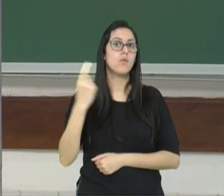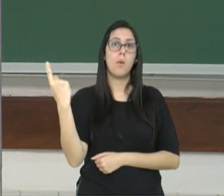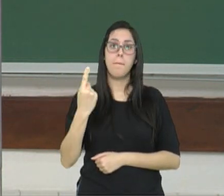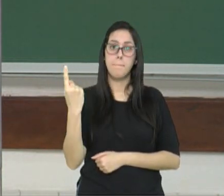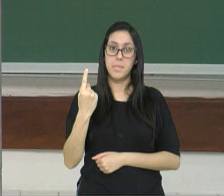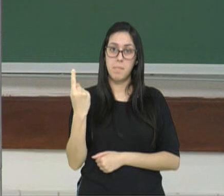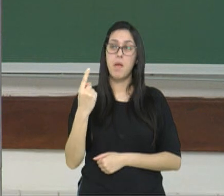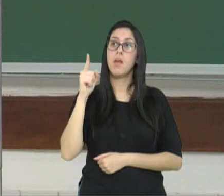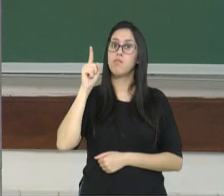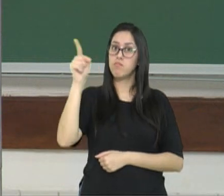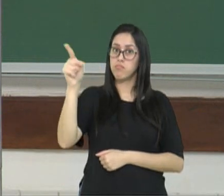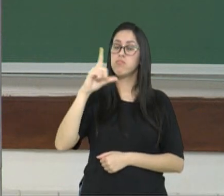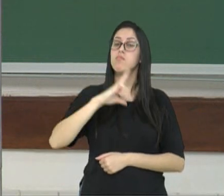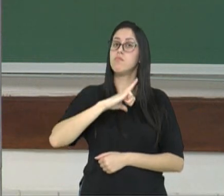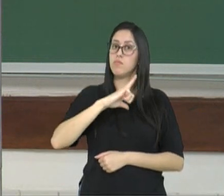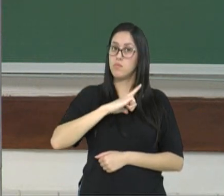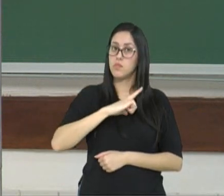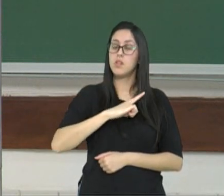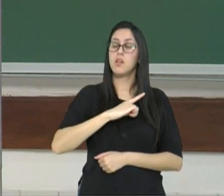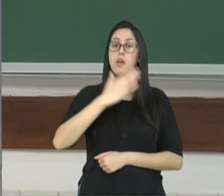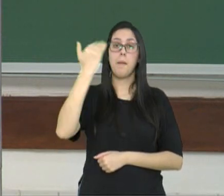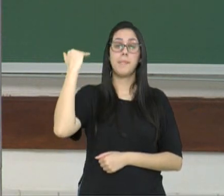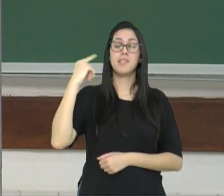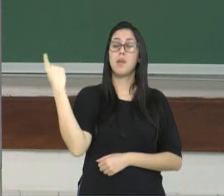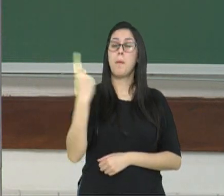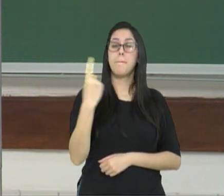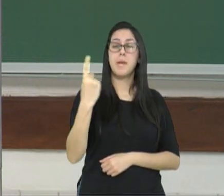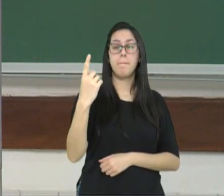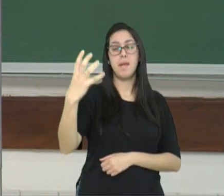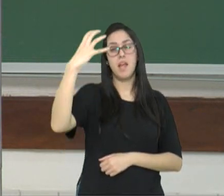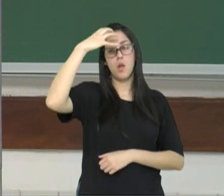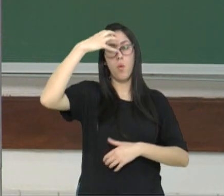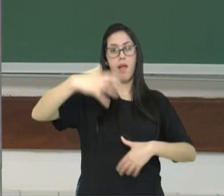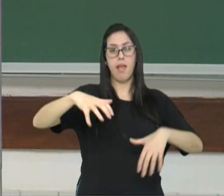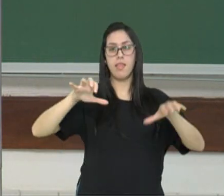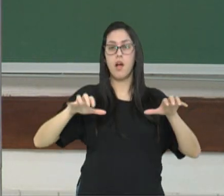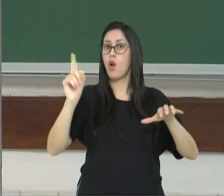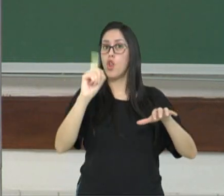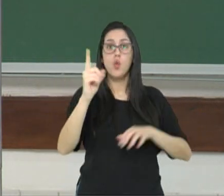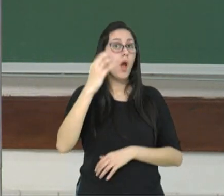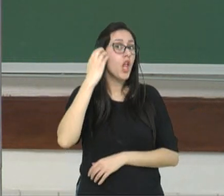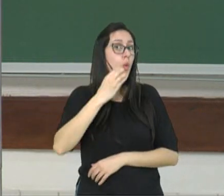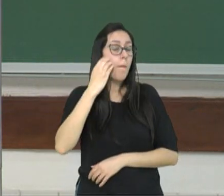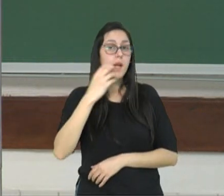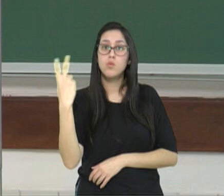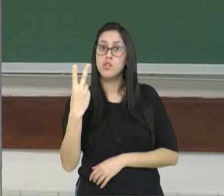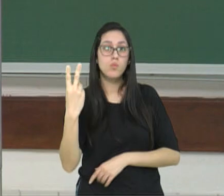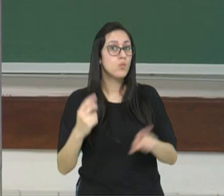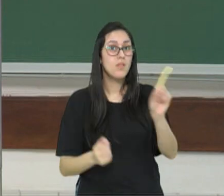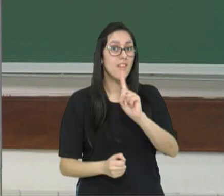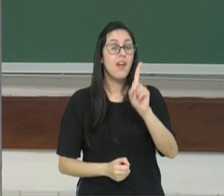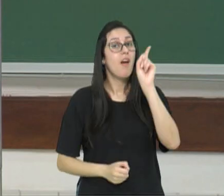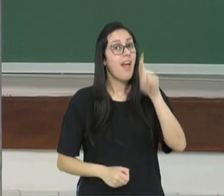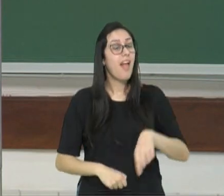ocorrer a partir do primeiro reinado. A gente não está falando do Dom Pedro II, a gente está falando do